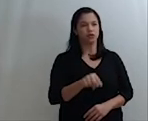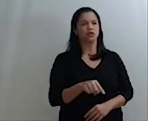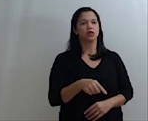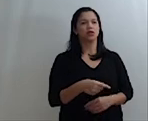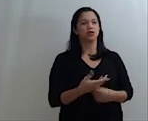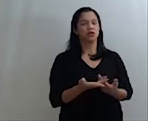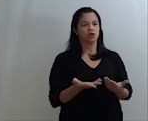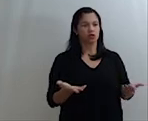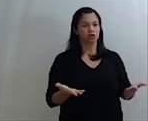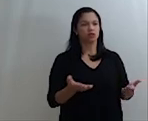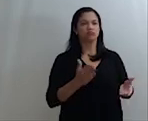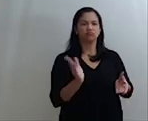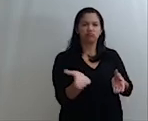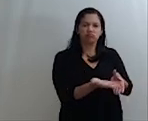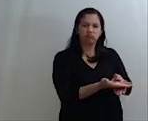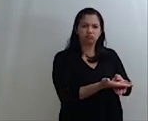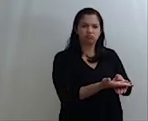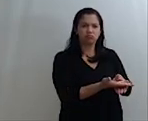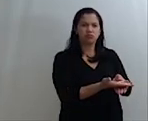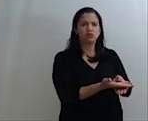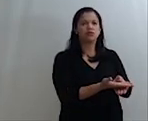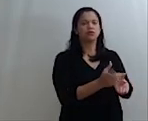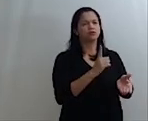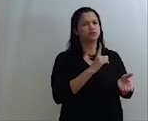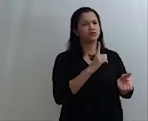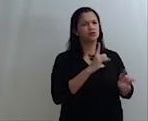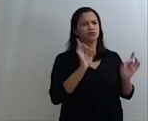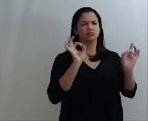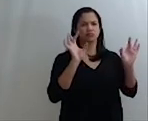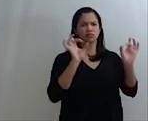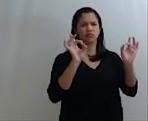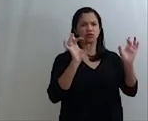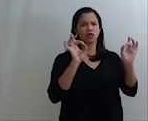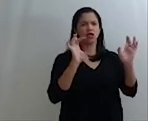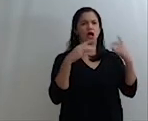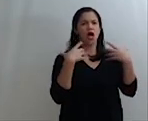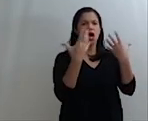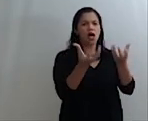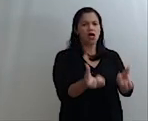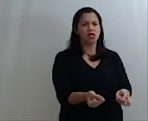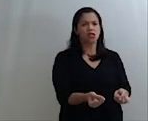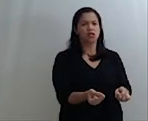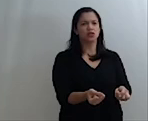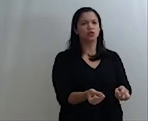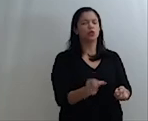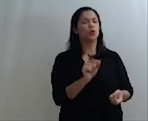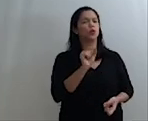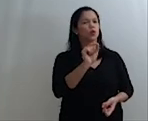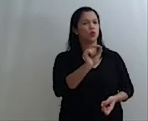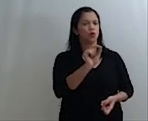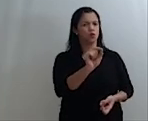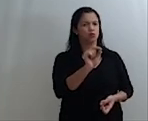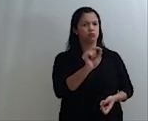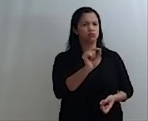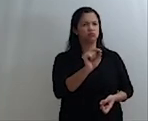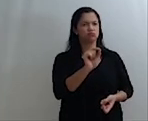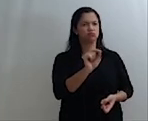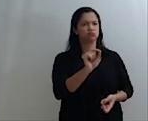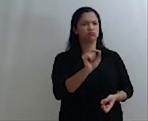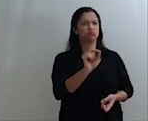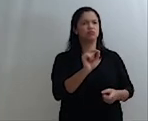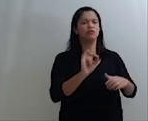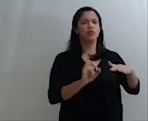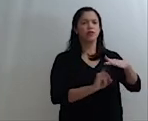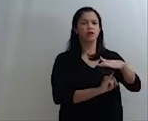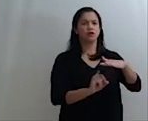processo senhor presidente foi teve uma peculiaridade que foi admissão do de uma de um instituto inocen